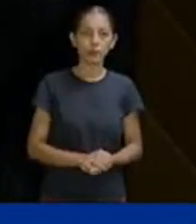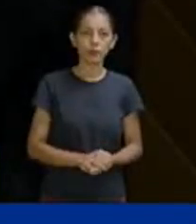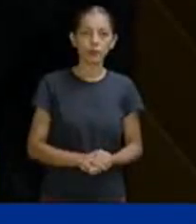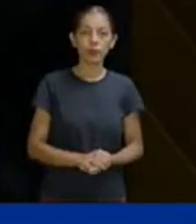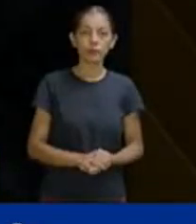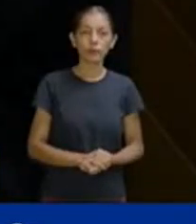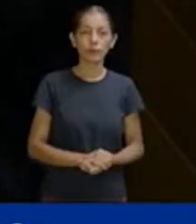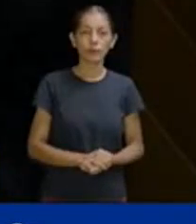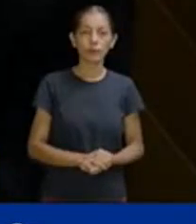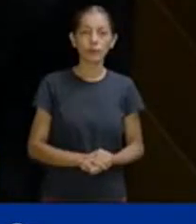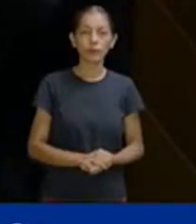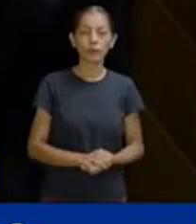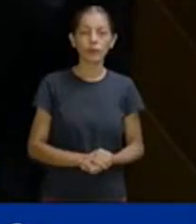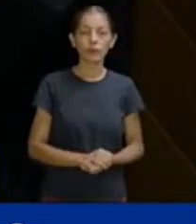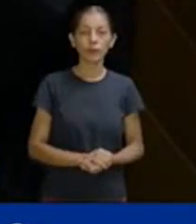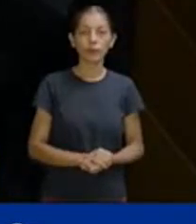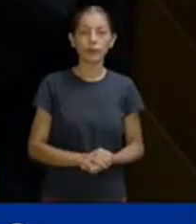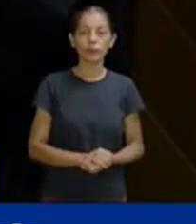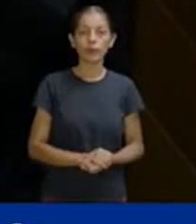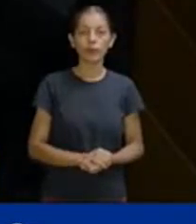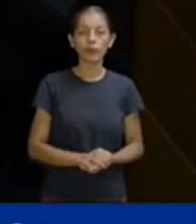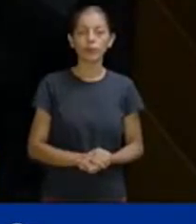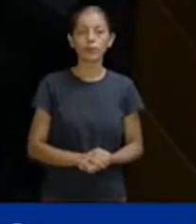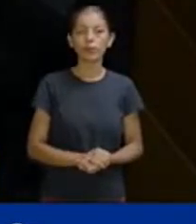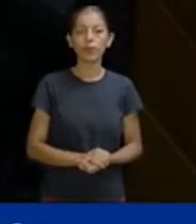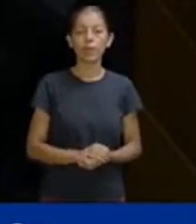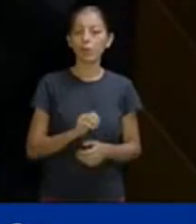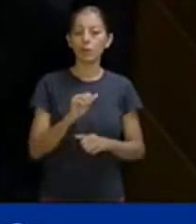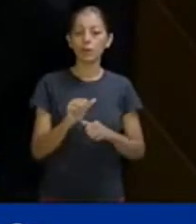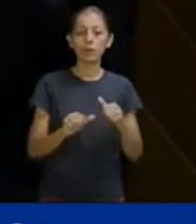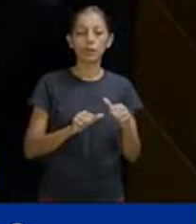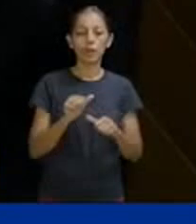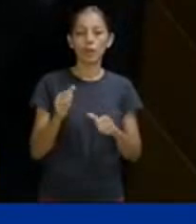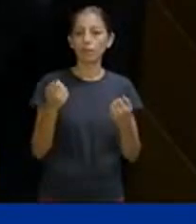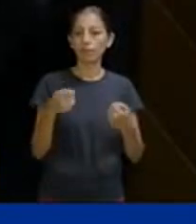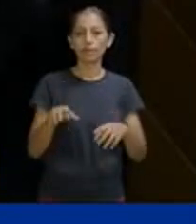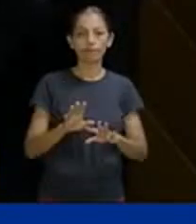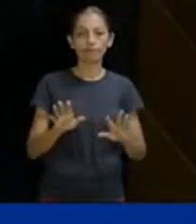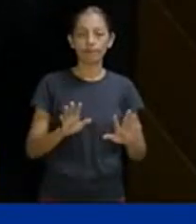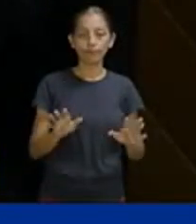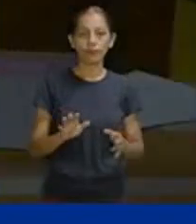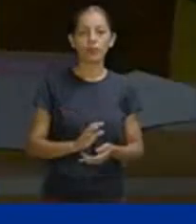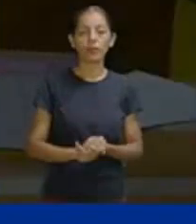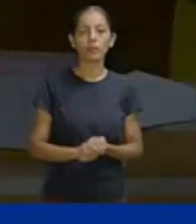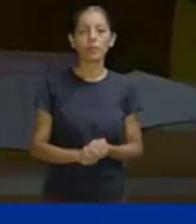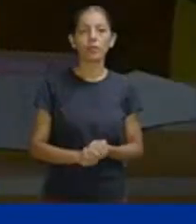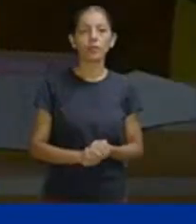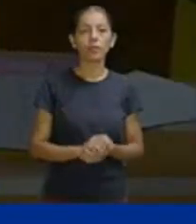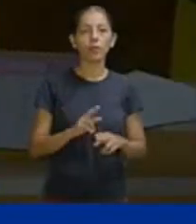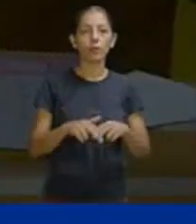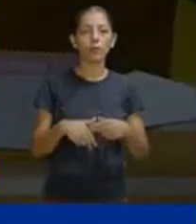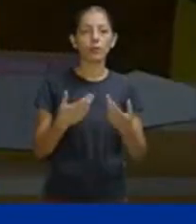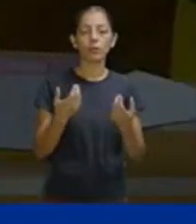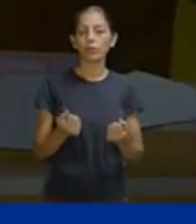não merece reparos, motivo pelo qual nego o provimento ao recurso. É o voto.